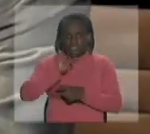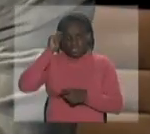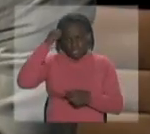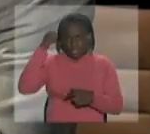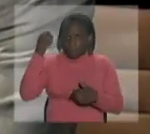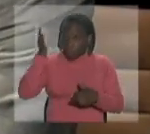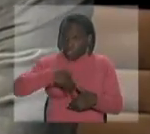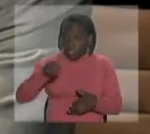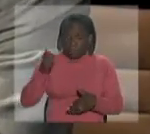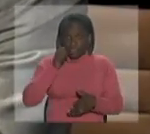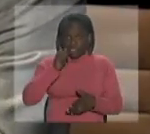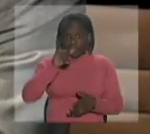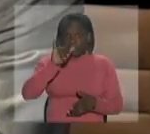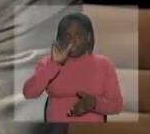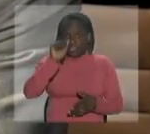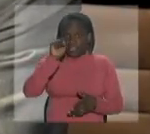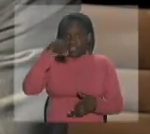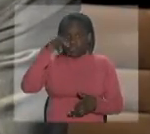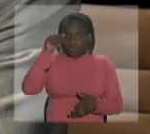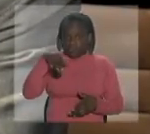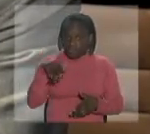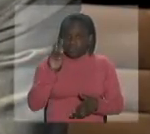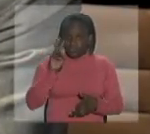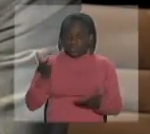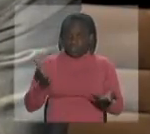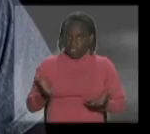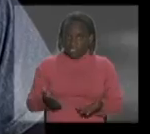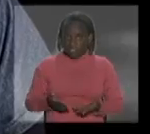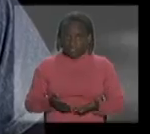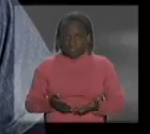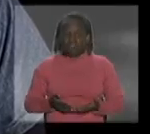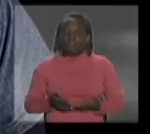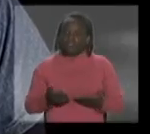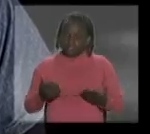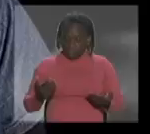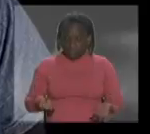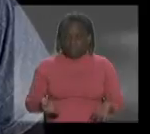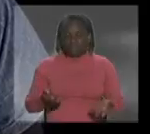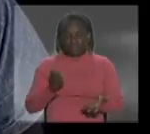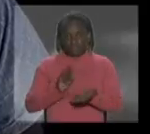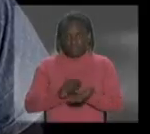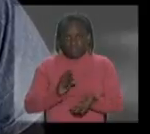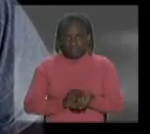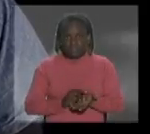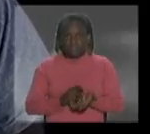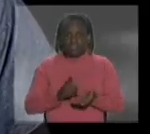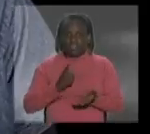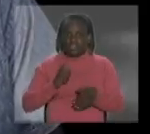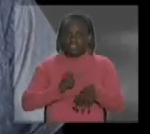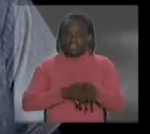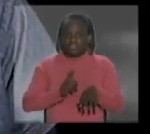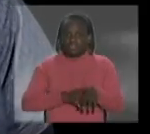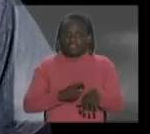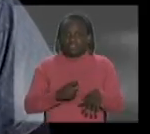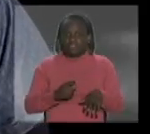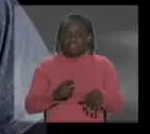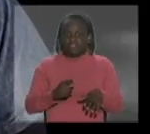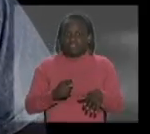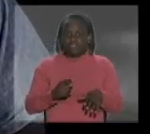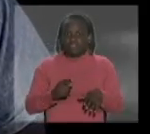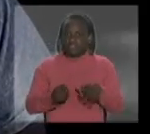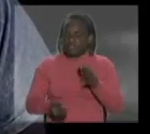fala aqui da Yasmin, que a gente acabou de assistir. Não é isso? Isso é um momento, né, que a gente, um